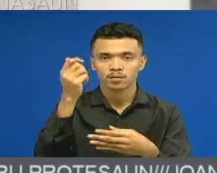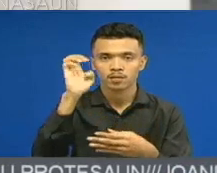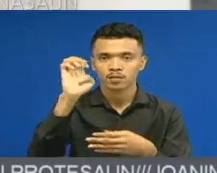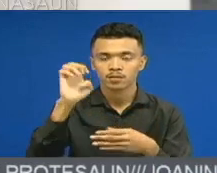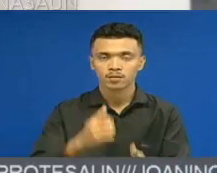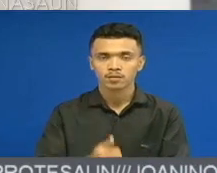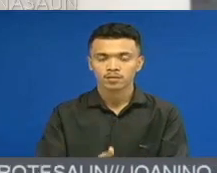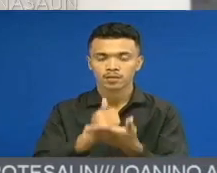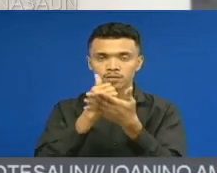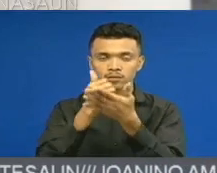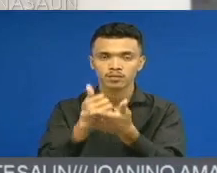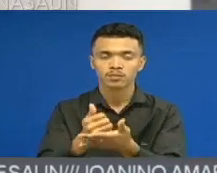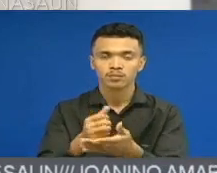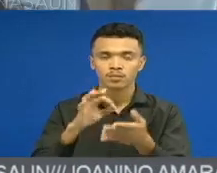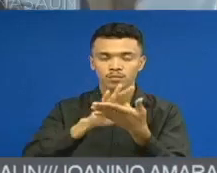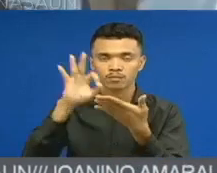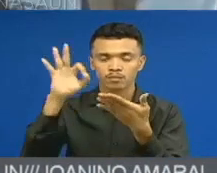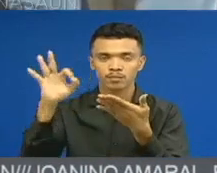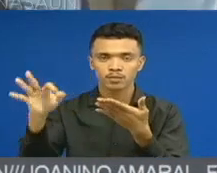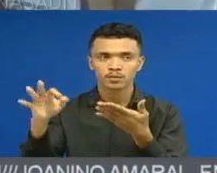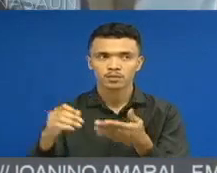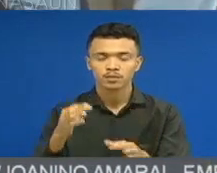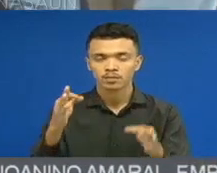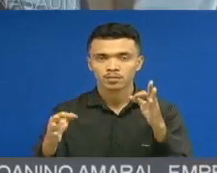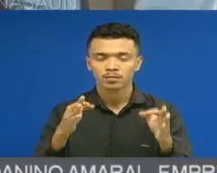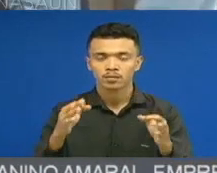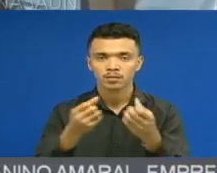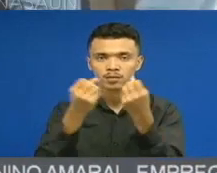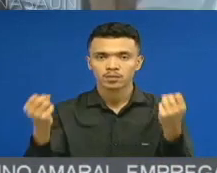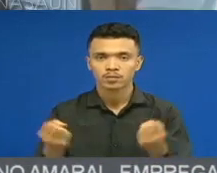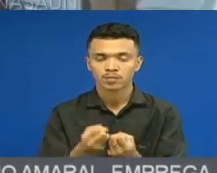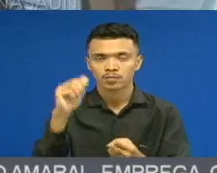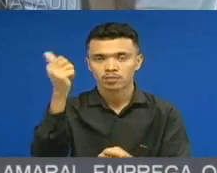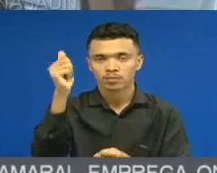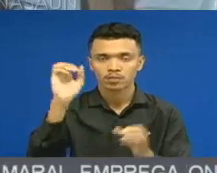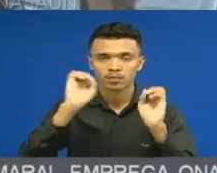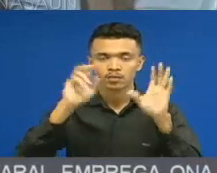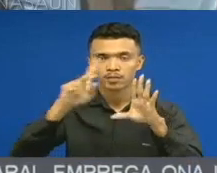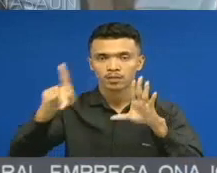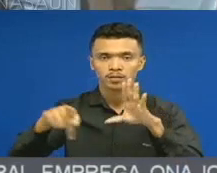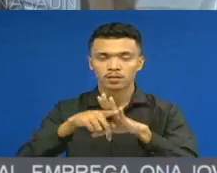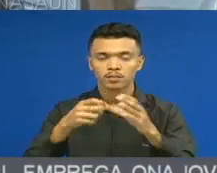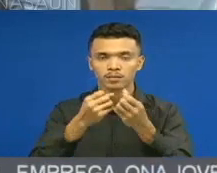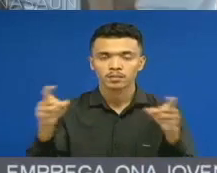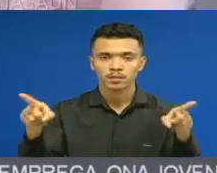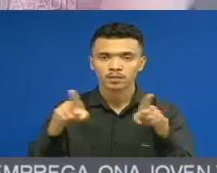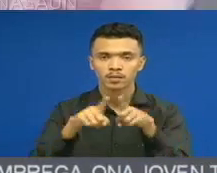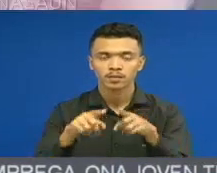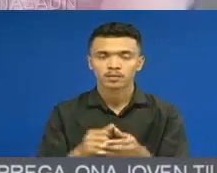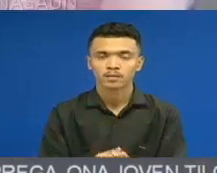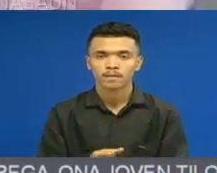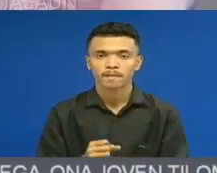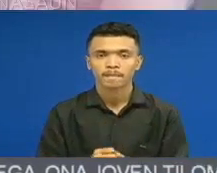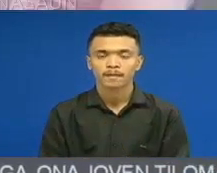apoio de logística, a formação. Enquanto o suco Sanolo Nebese participa e a eleição Macanesan,